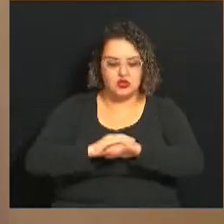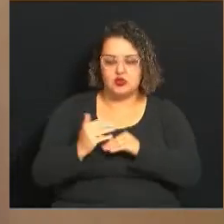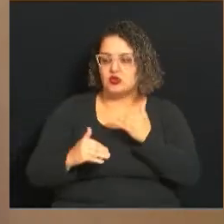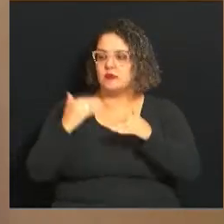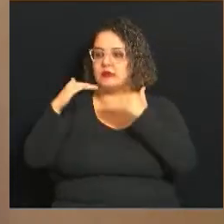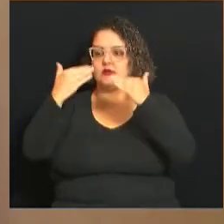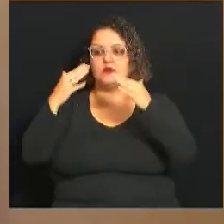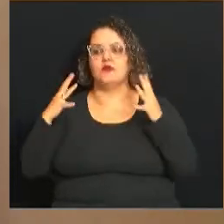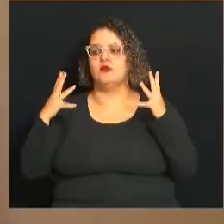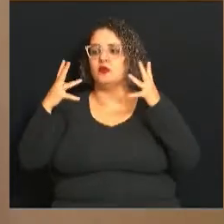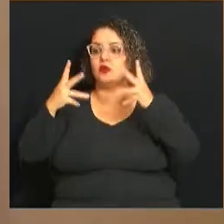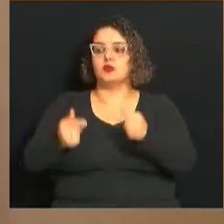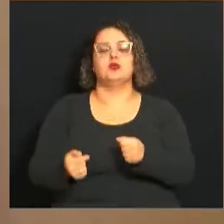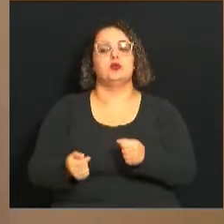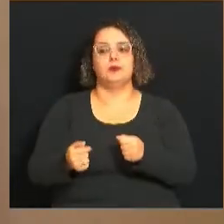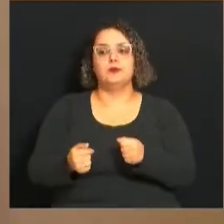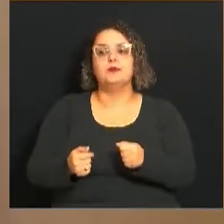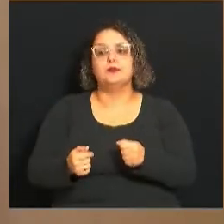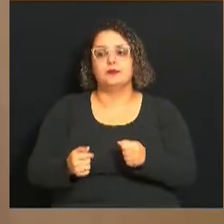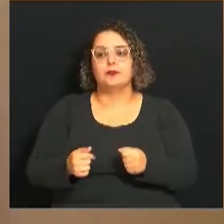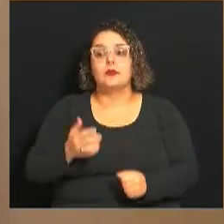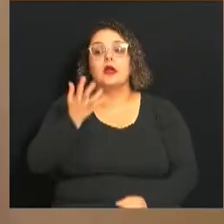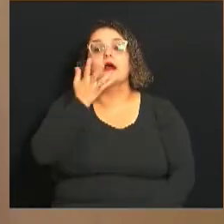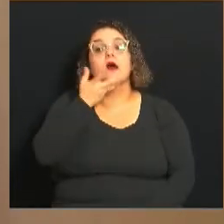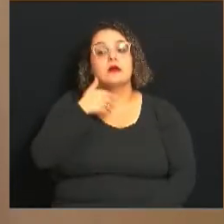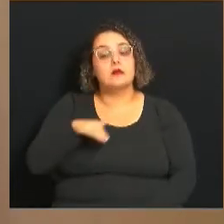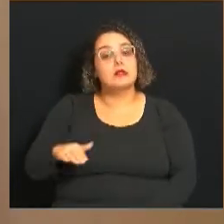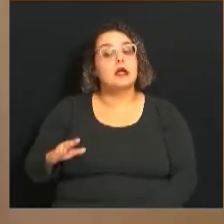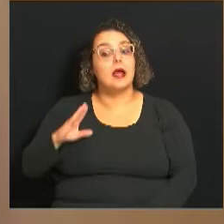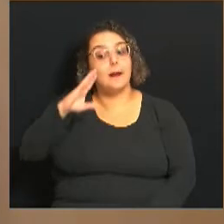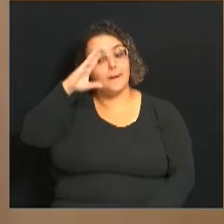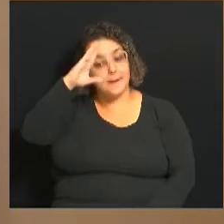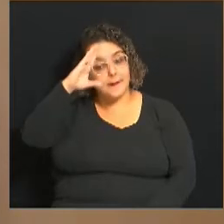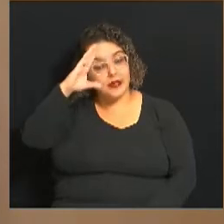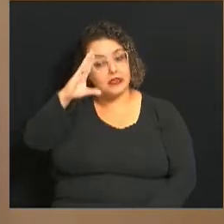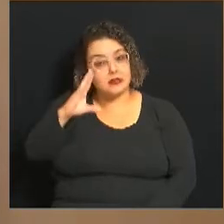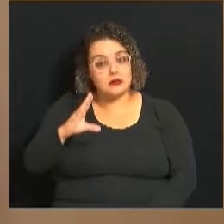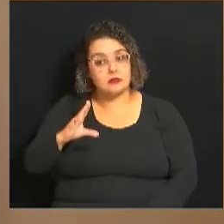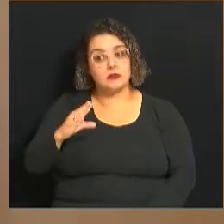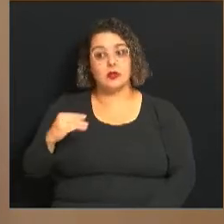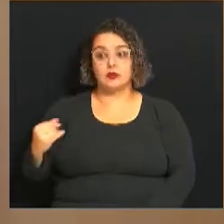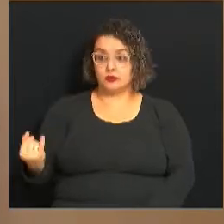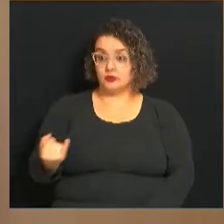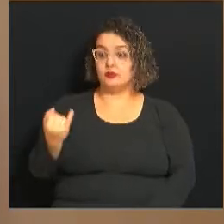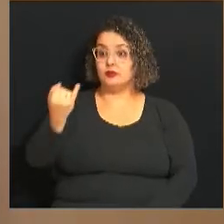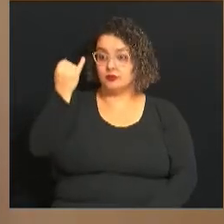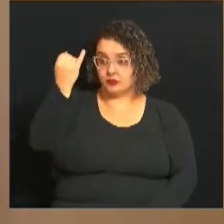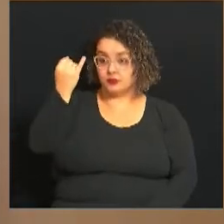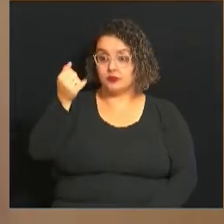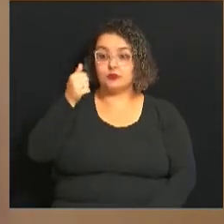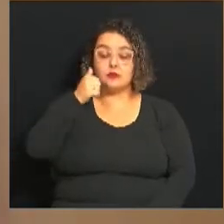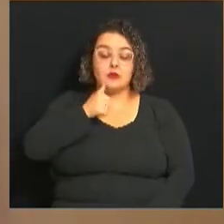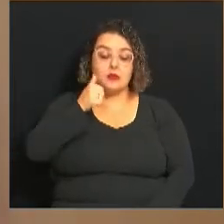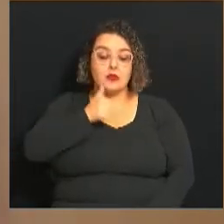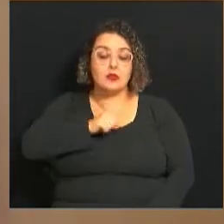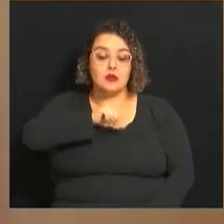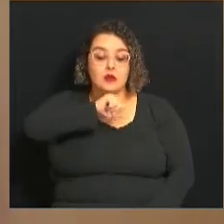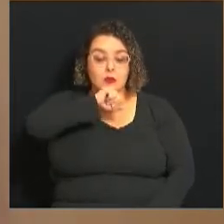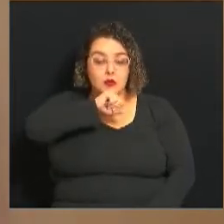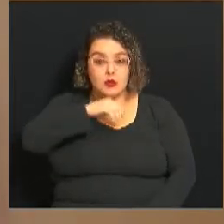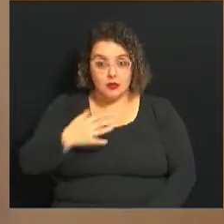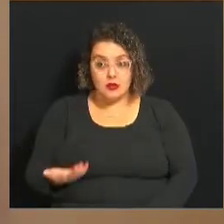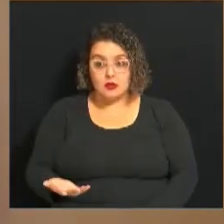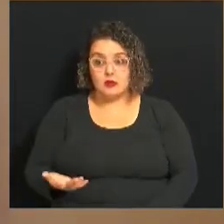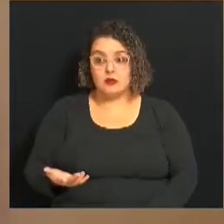realmente, a infância ela é essencial. E aí tem um ponto muito importante da maternidade, quando você começou falando